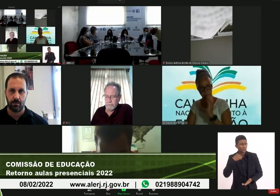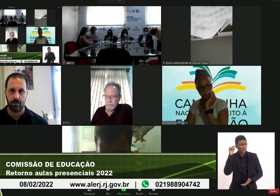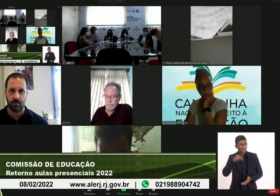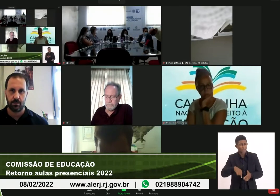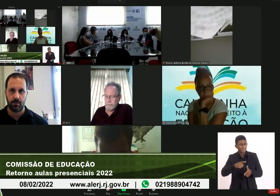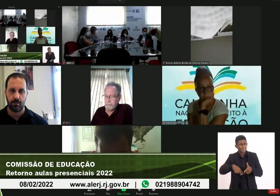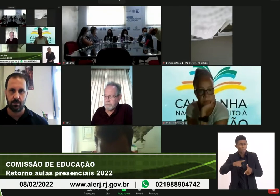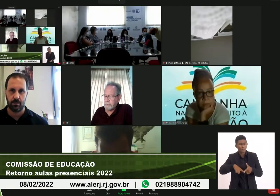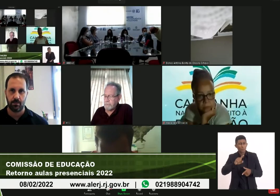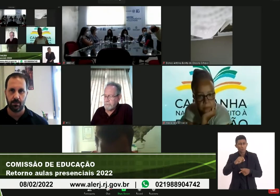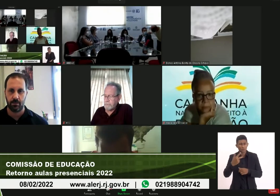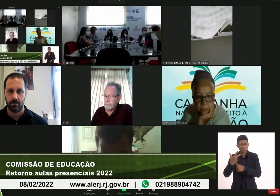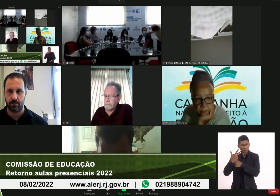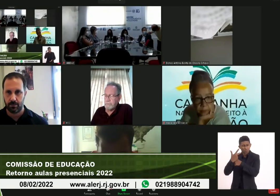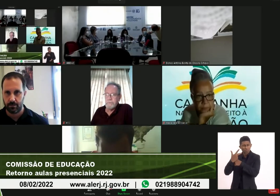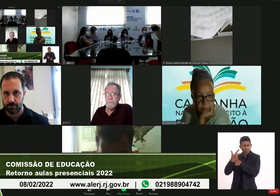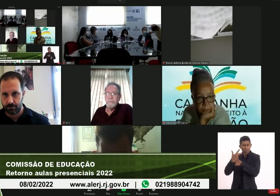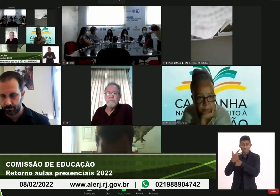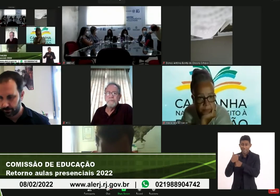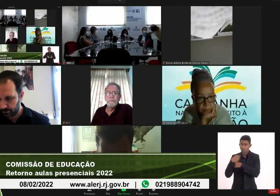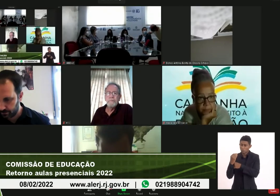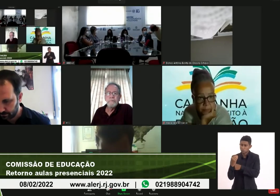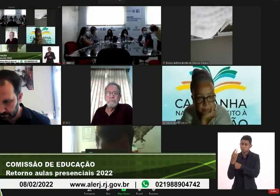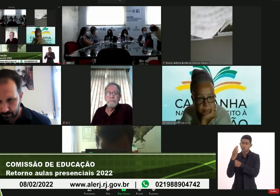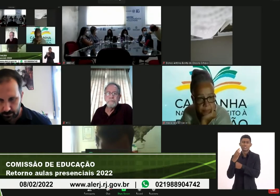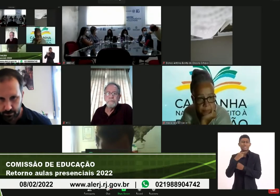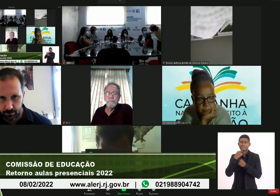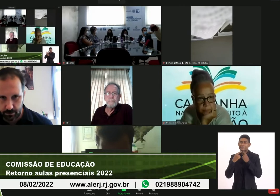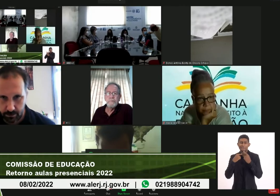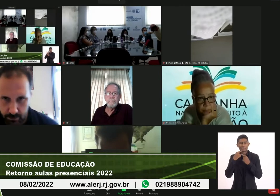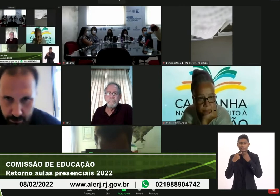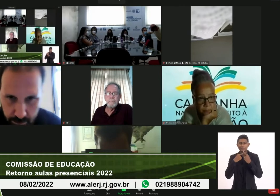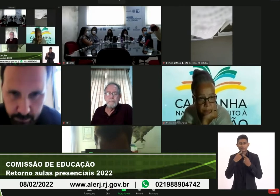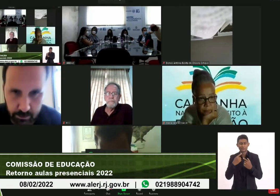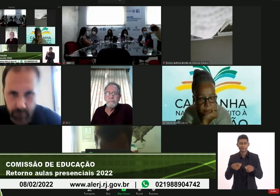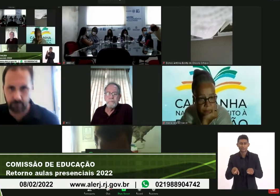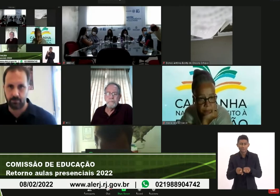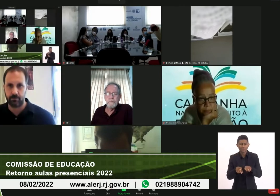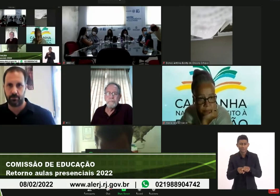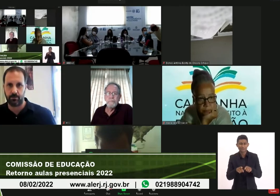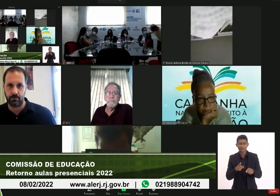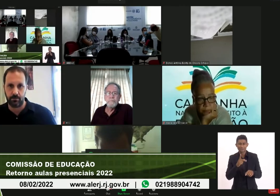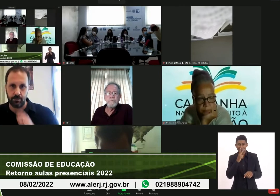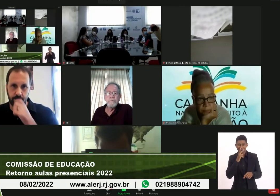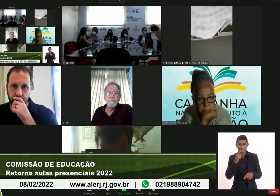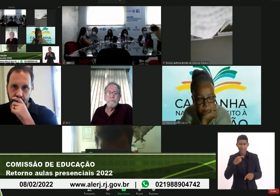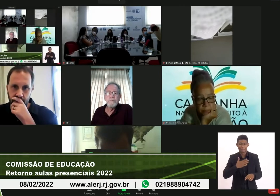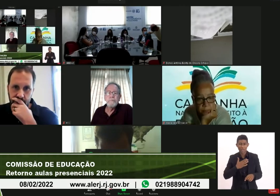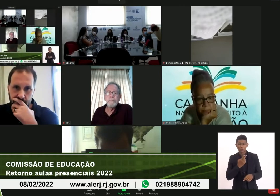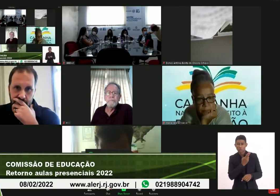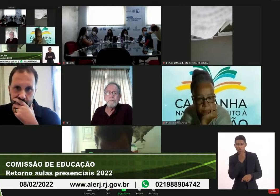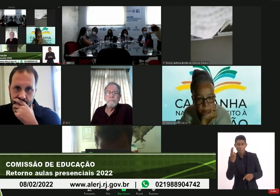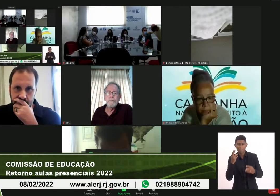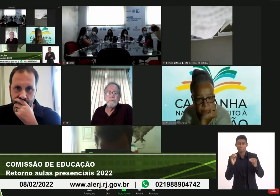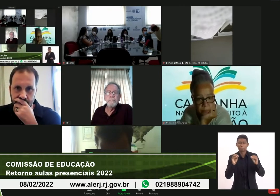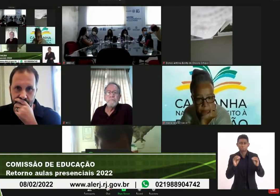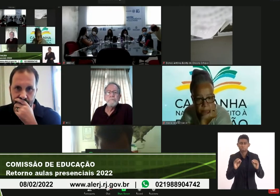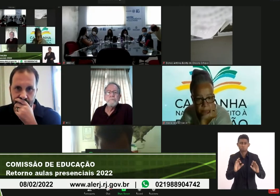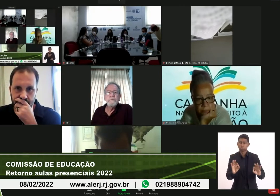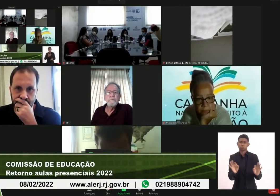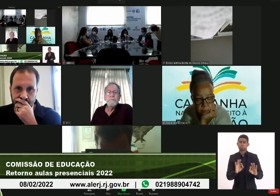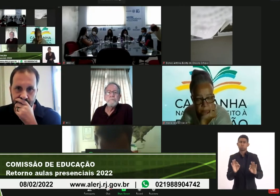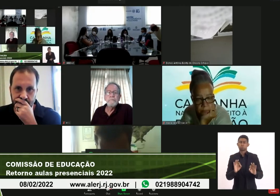na câmera, tá? Não estou conseguindo abrir a câmera e também parece que não tá aparecendo meu nome aí